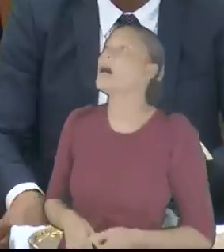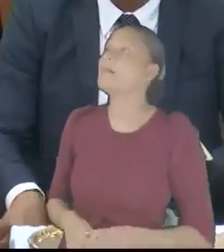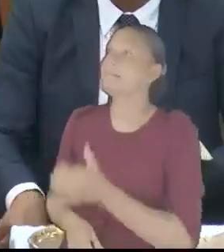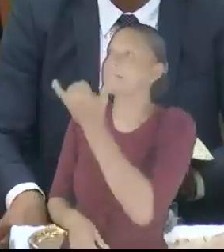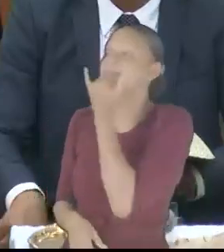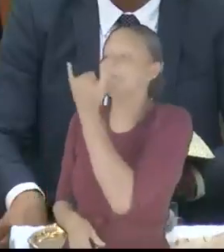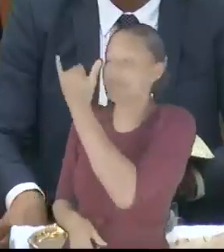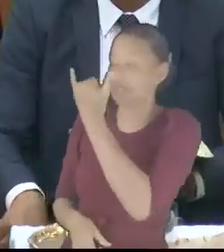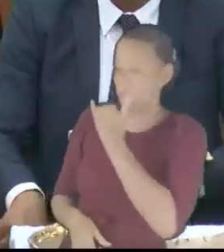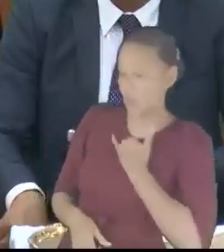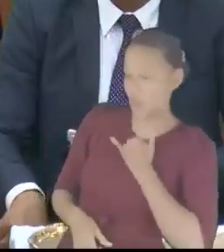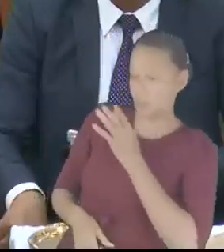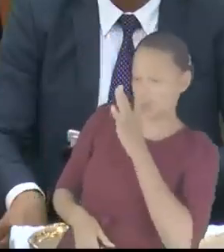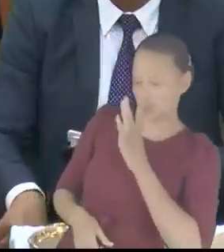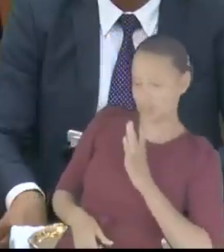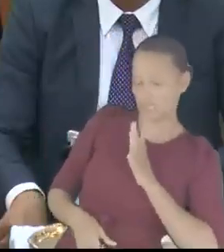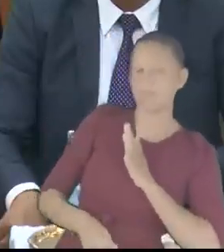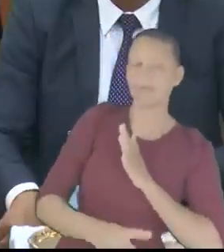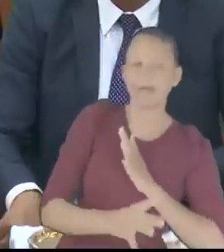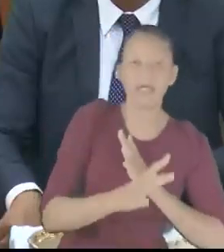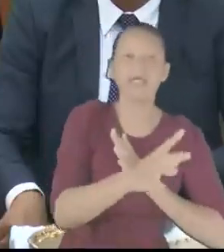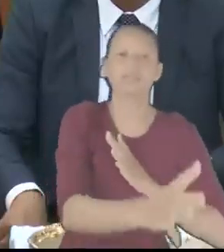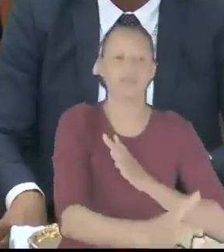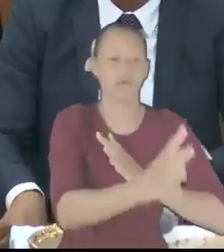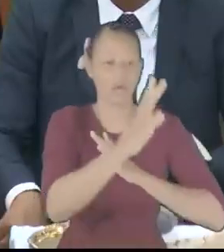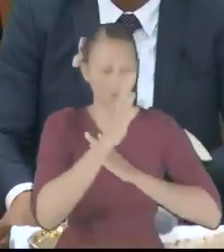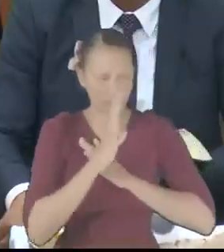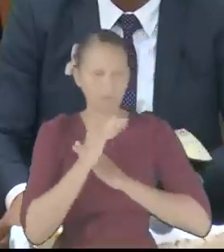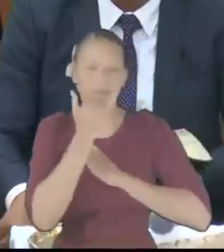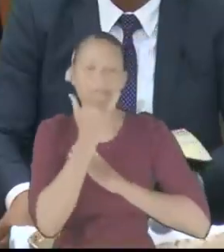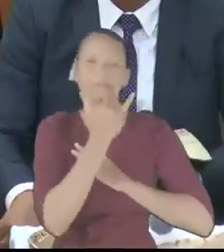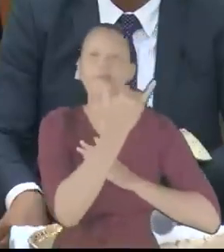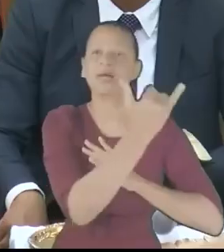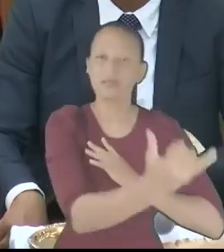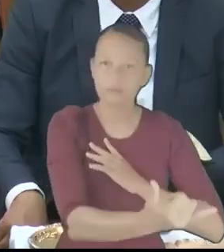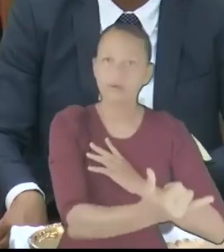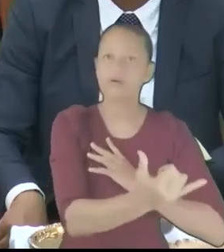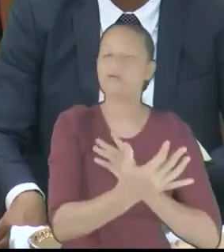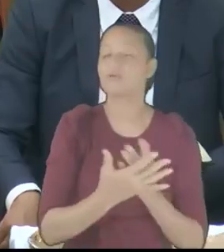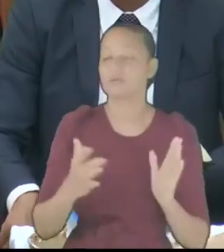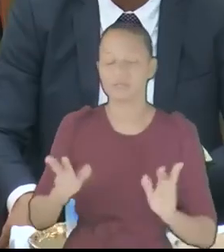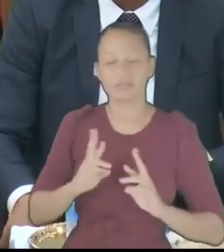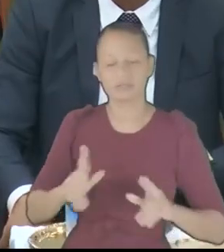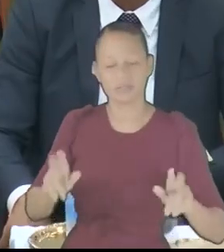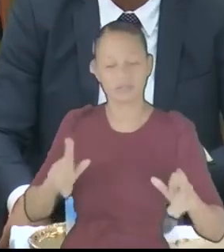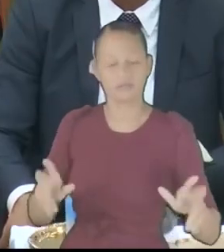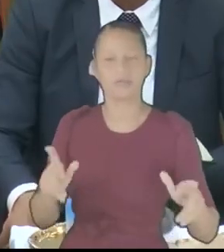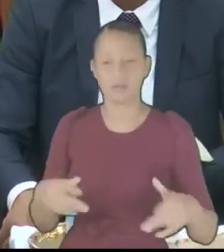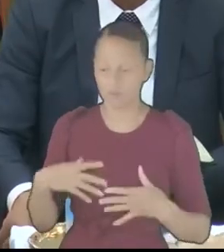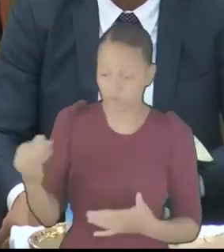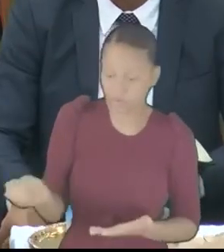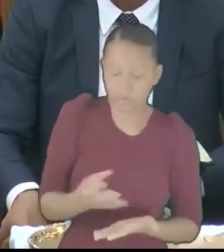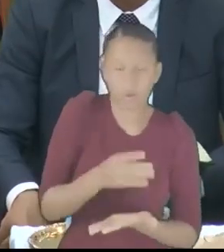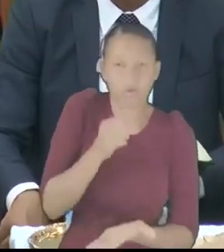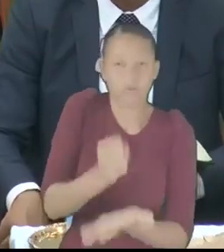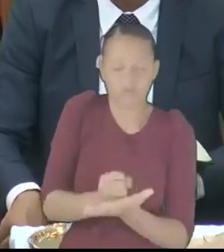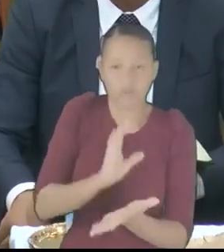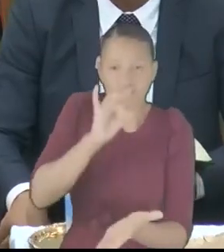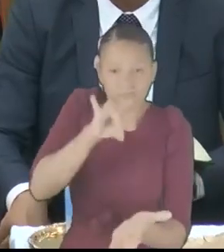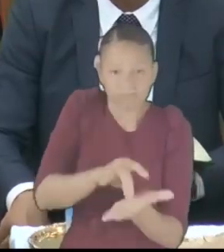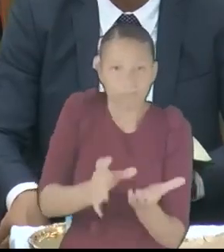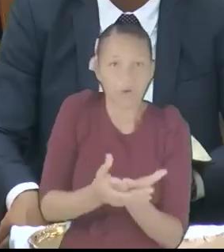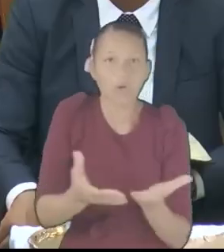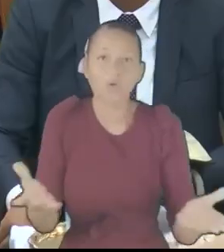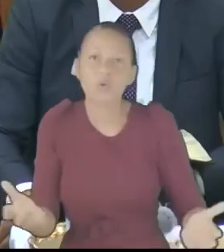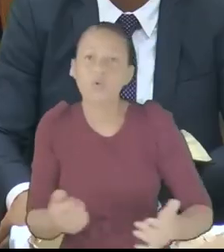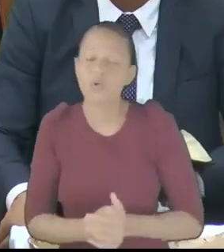nossas ofensas, assim como nós perdoamos a quem nos tem ofendido. Mas no grego está errado. No Novo Testamento original não